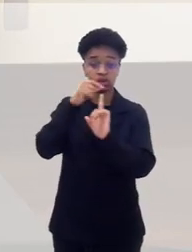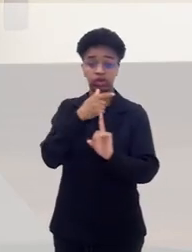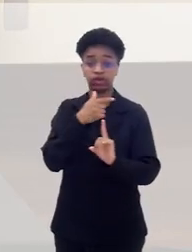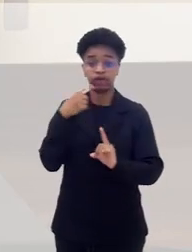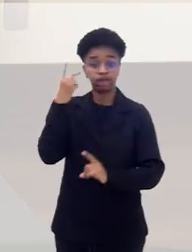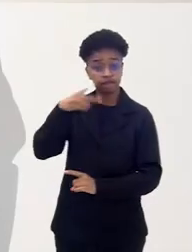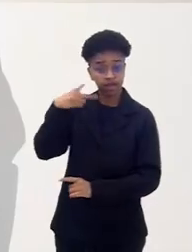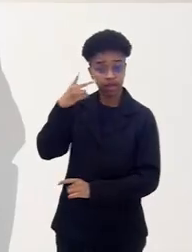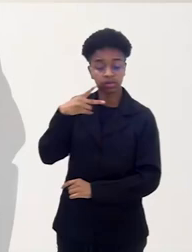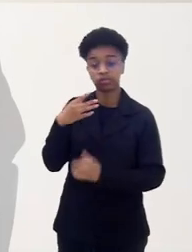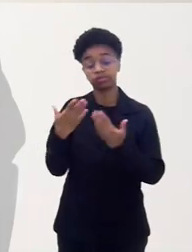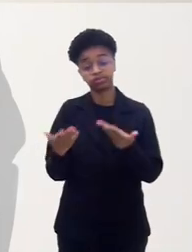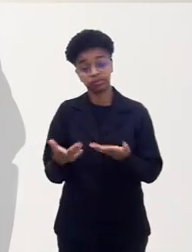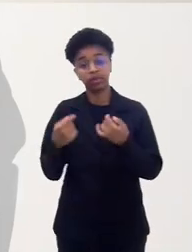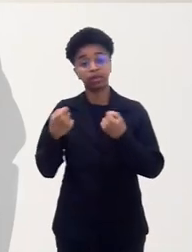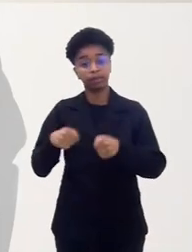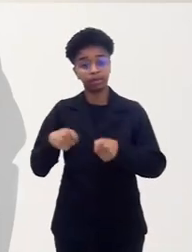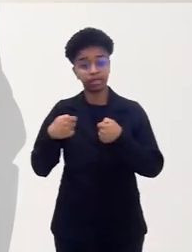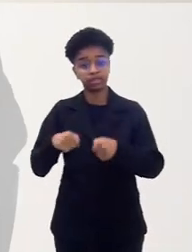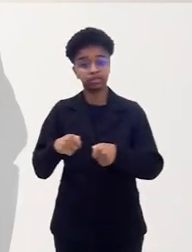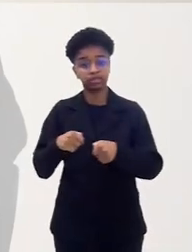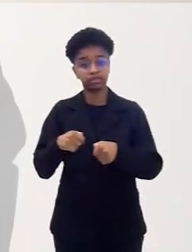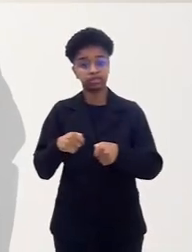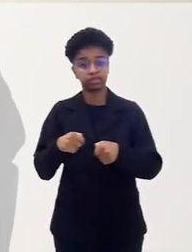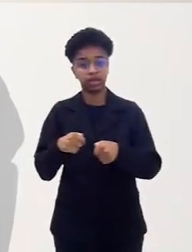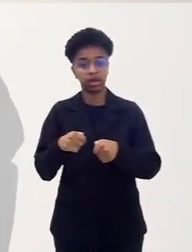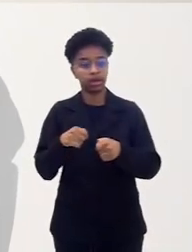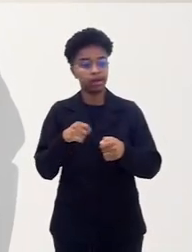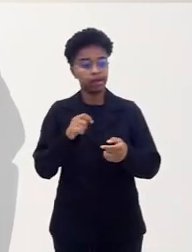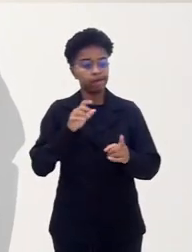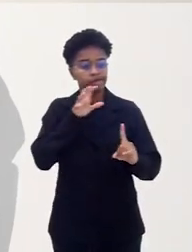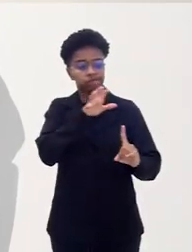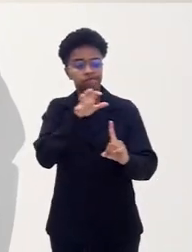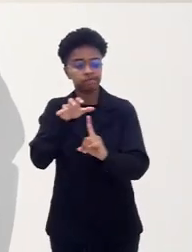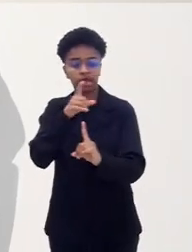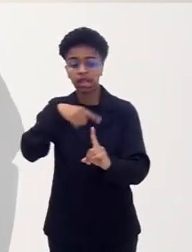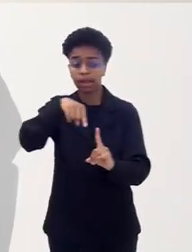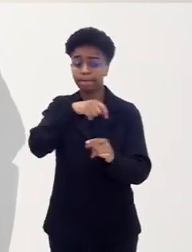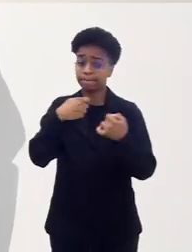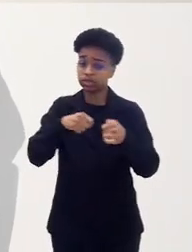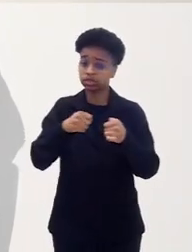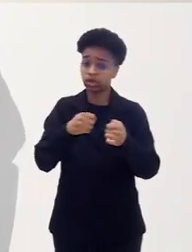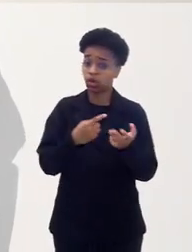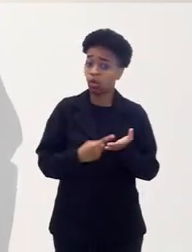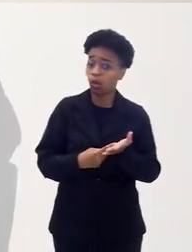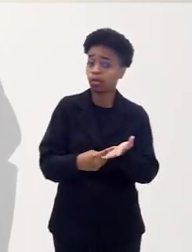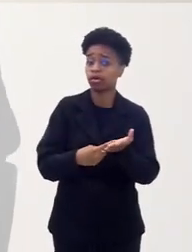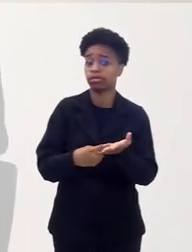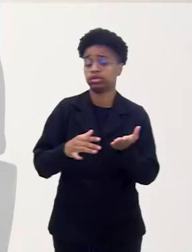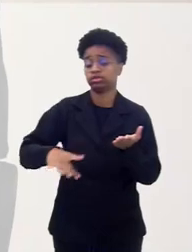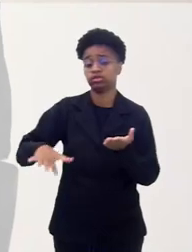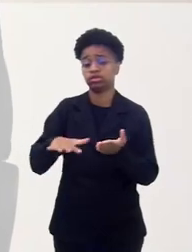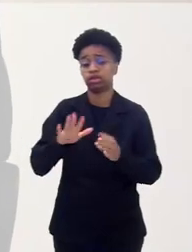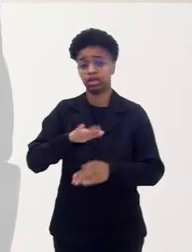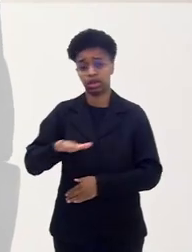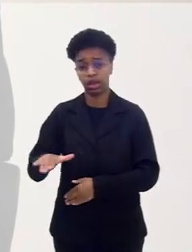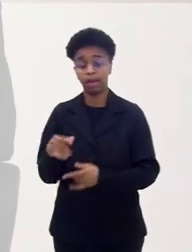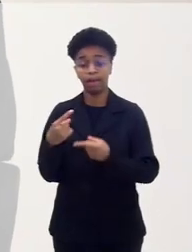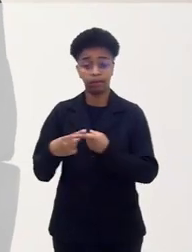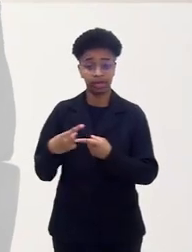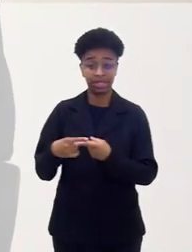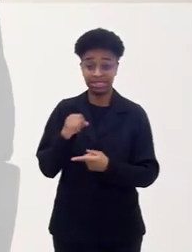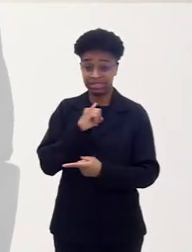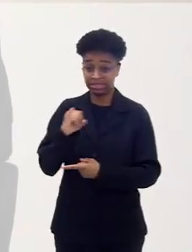nossos vereadores e temos que fazer com que eles tenham compromisso com a causa da criança porque uma criança bem cuidada